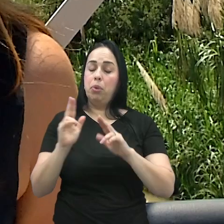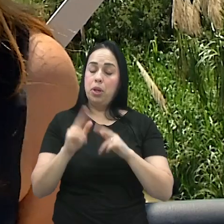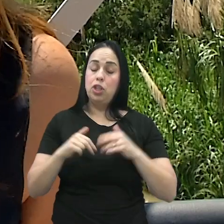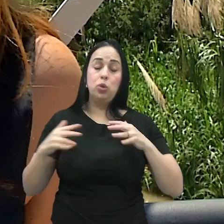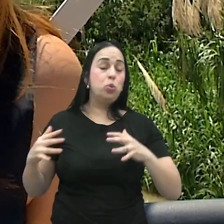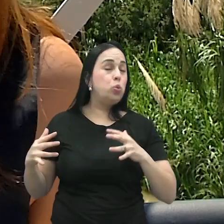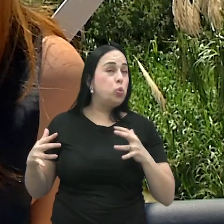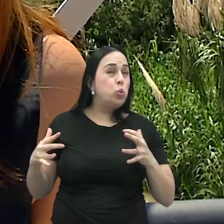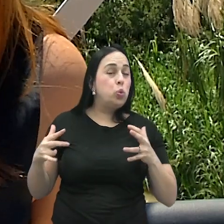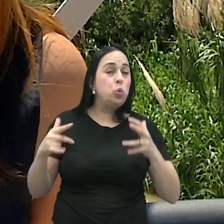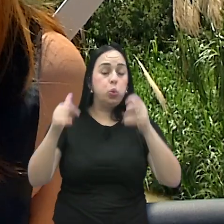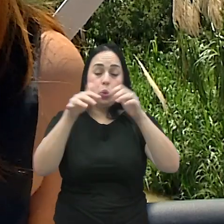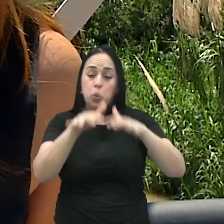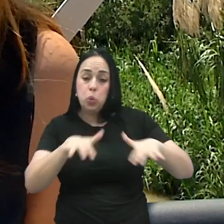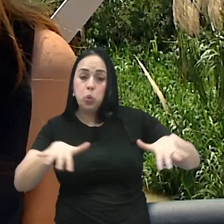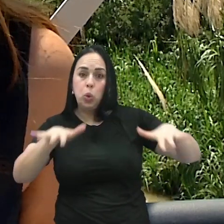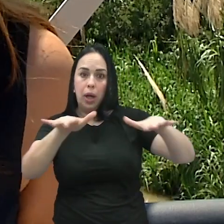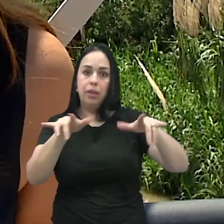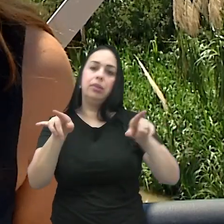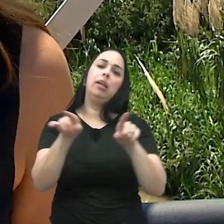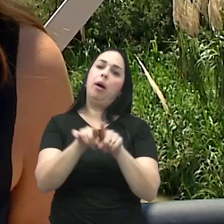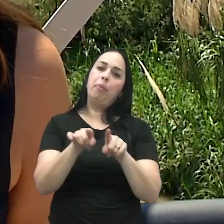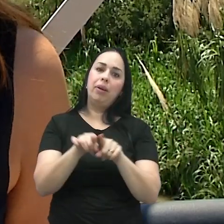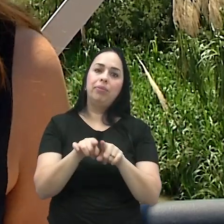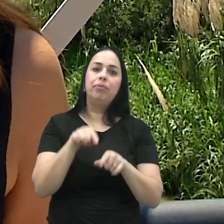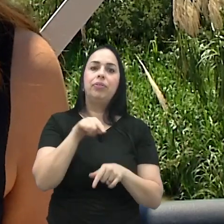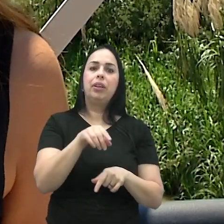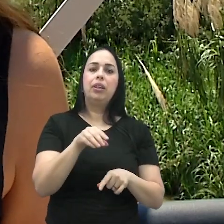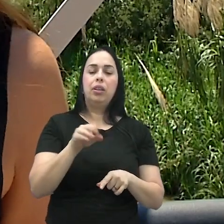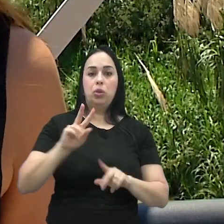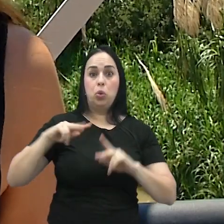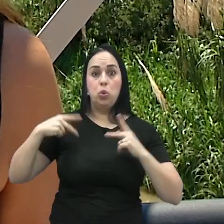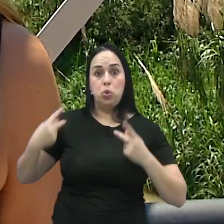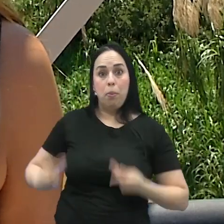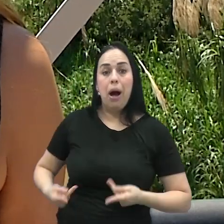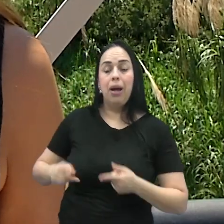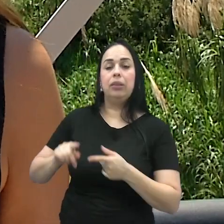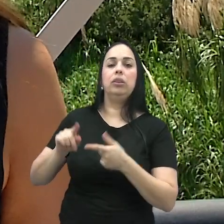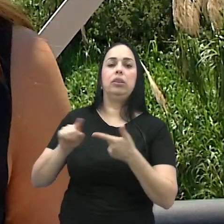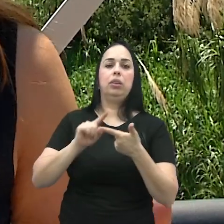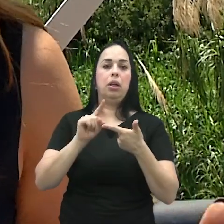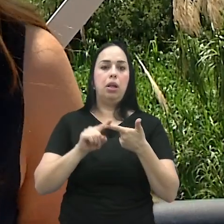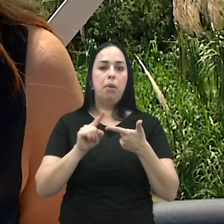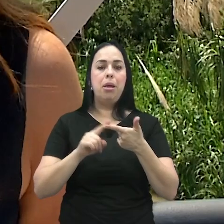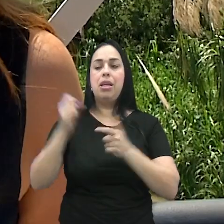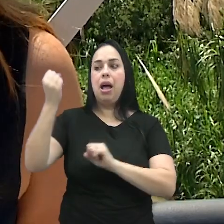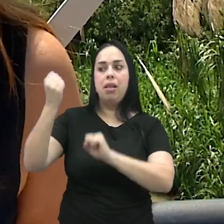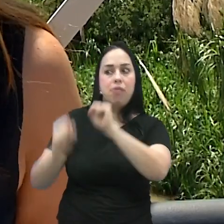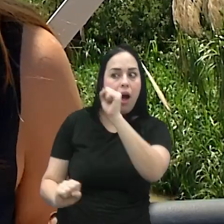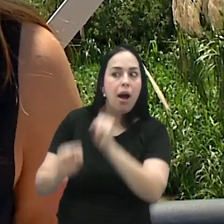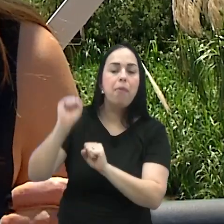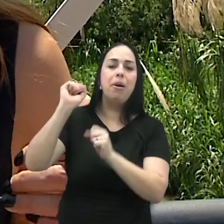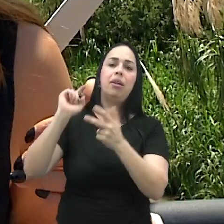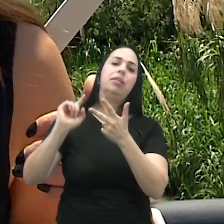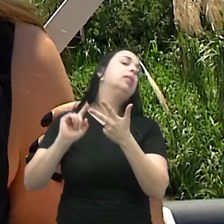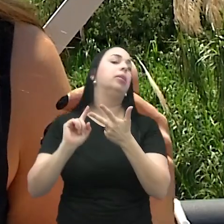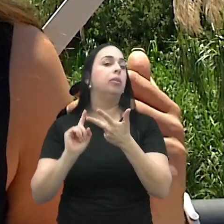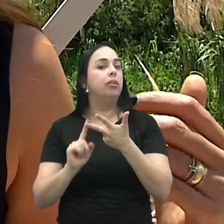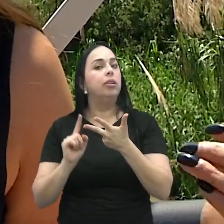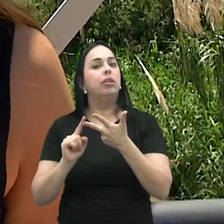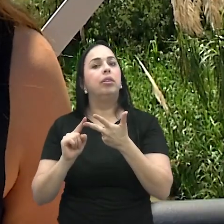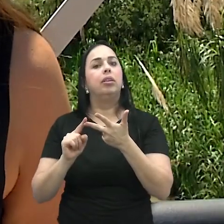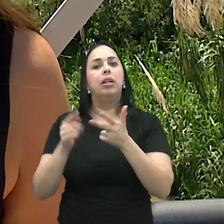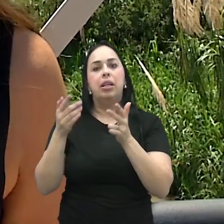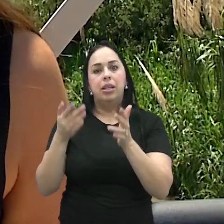atividades que nós temos aqui no território, e aí eu incluo não só a atividade humana dos domicílios, mas as atividades industriais, as